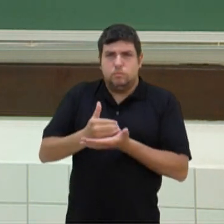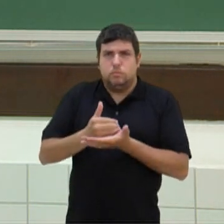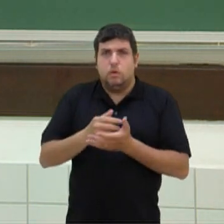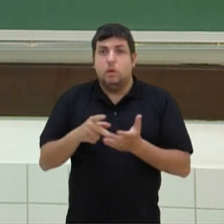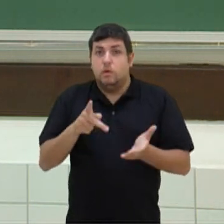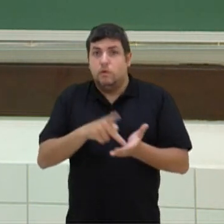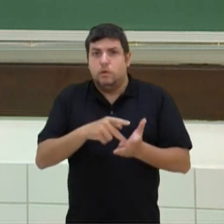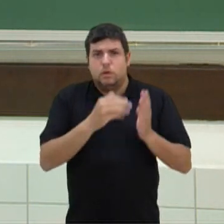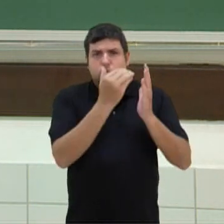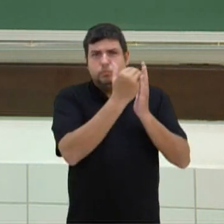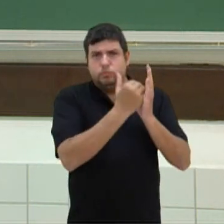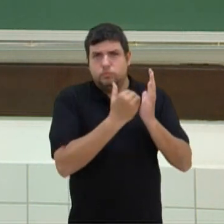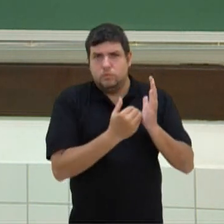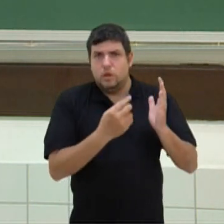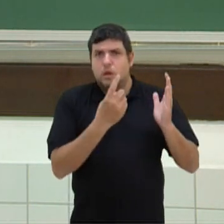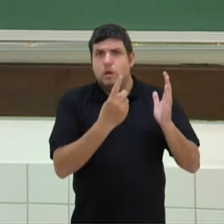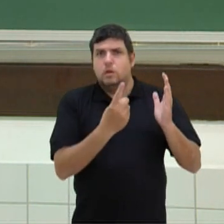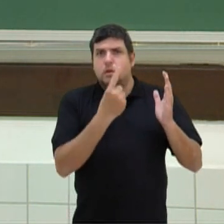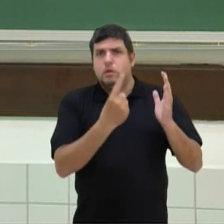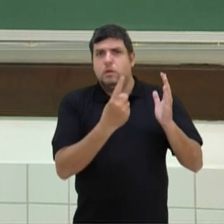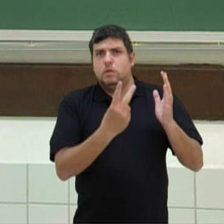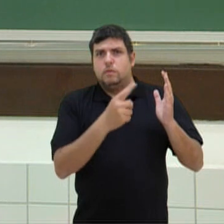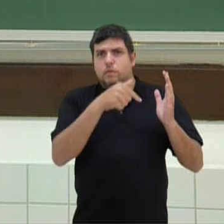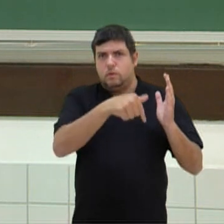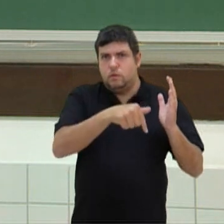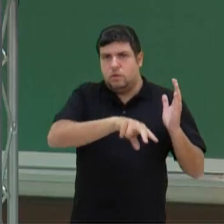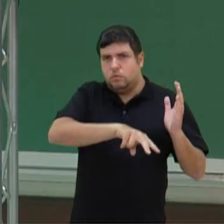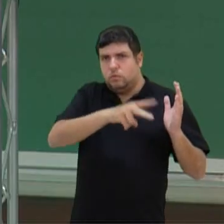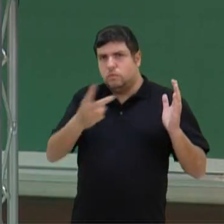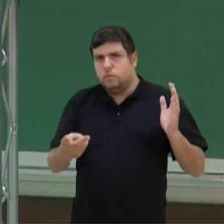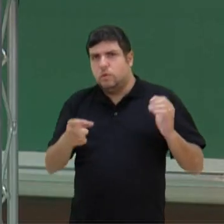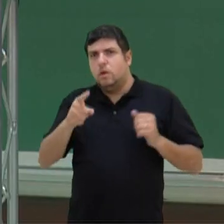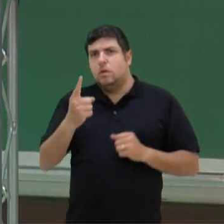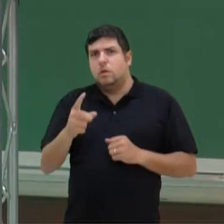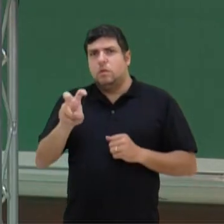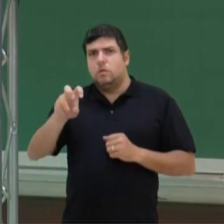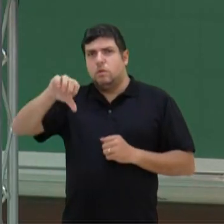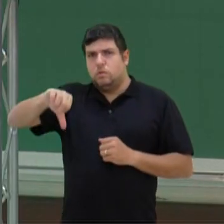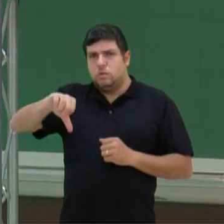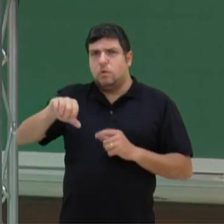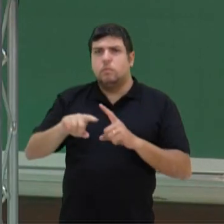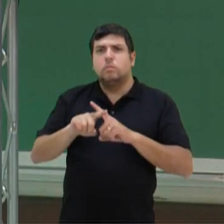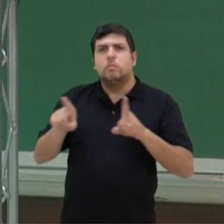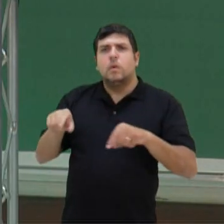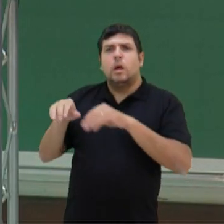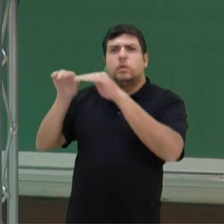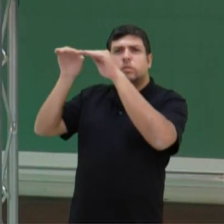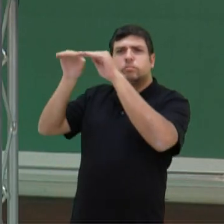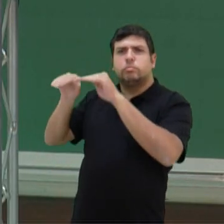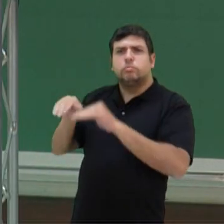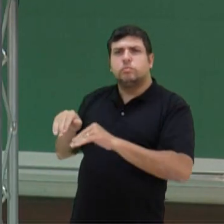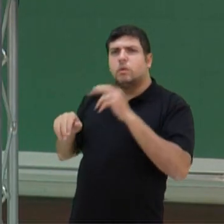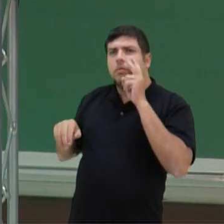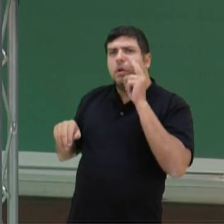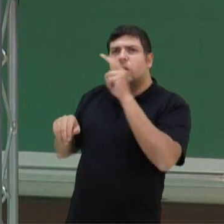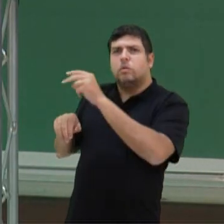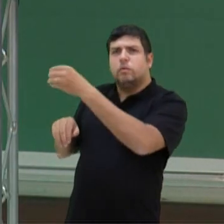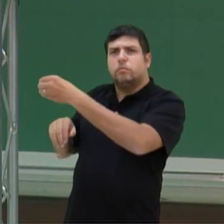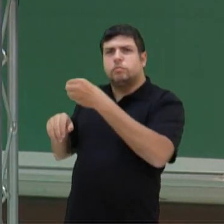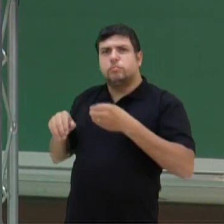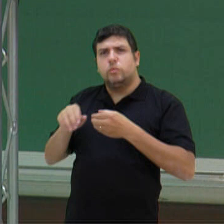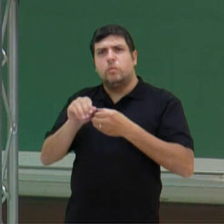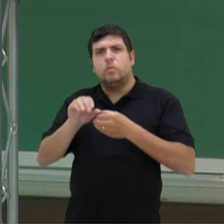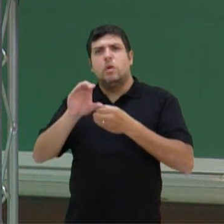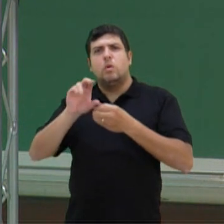original era 127 gramas, produz 159. Mas eu fui lá na prateleira e vi que no meu frasco de cobre tinham só